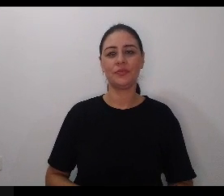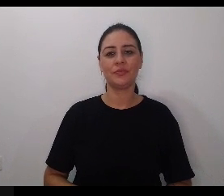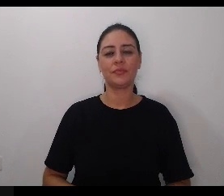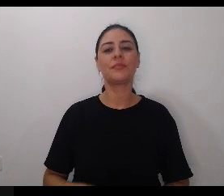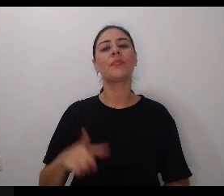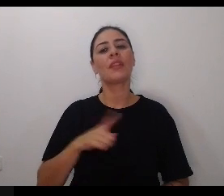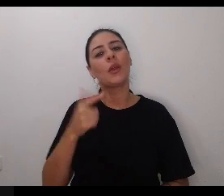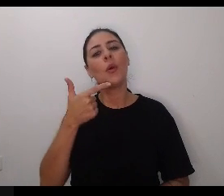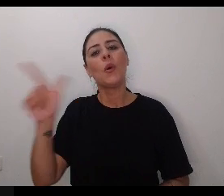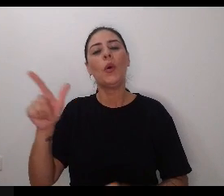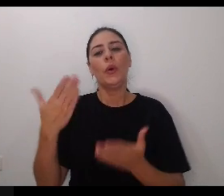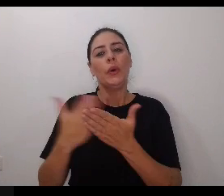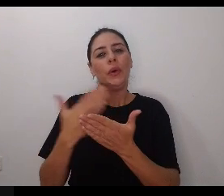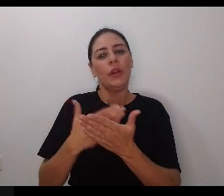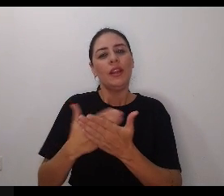interessante.